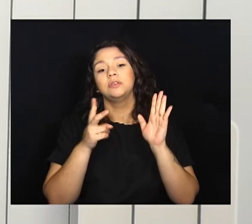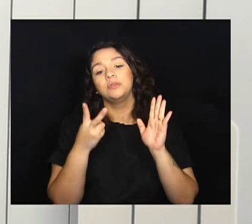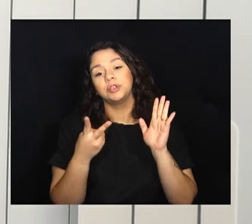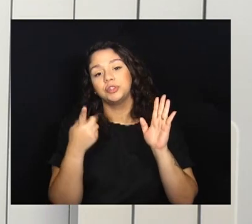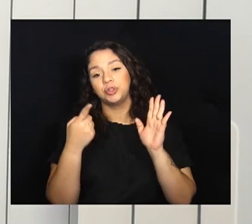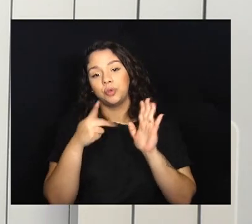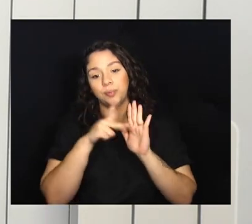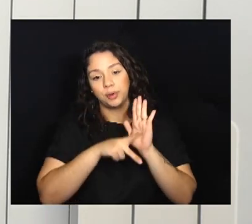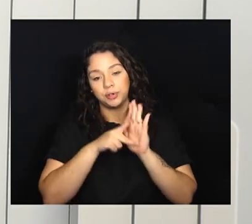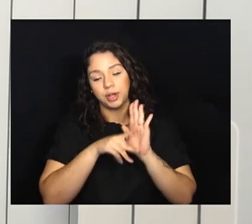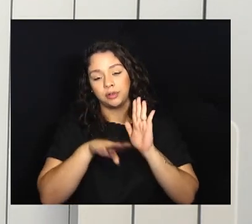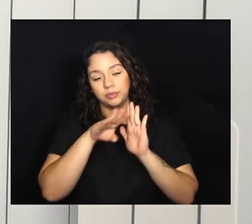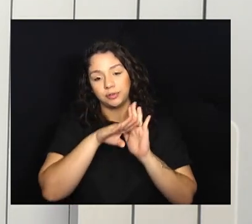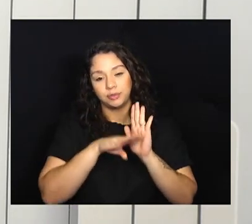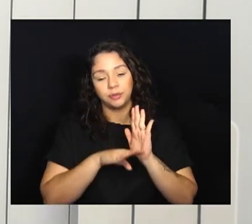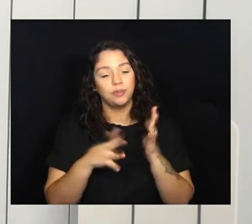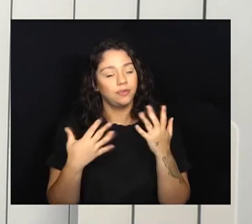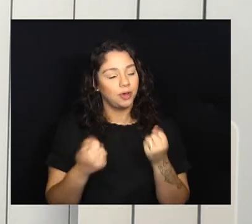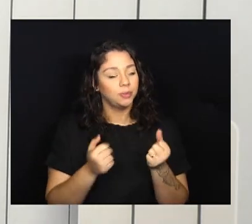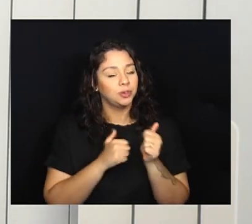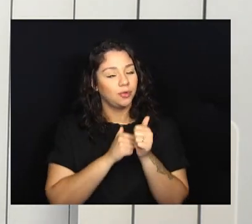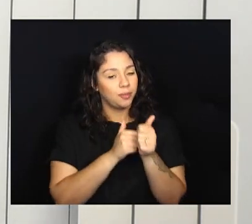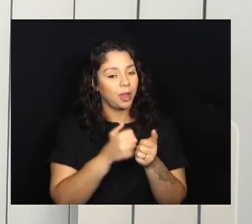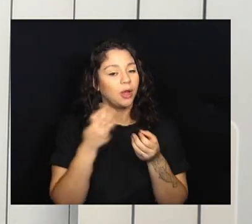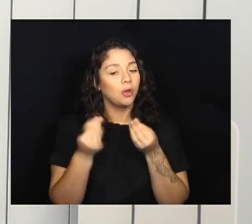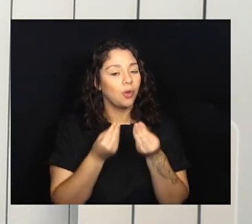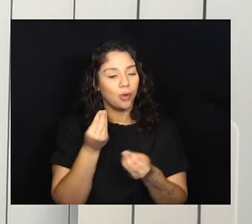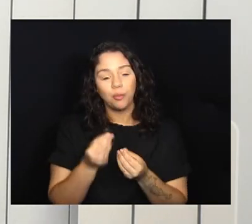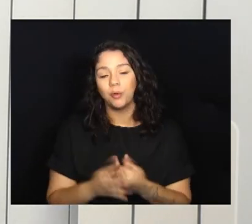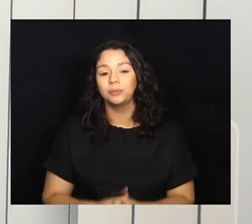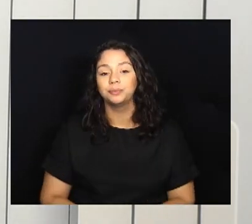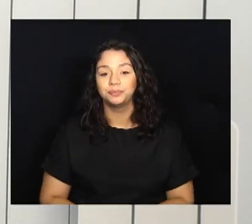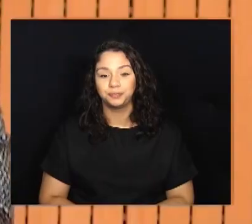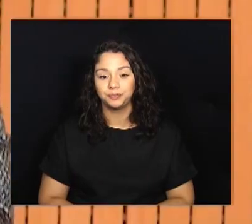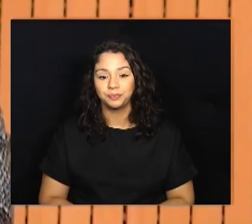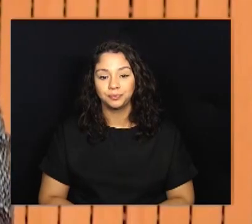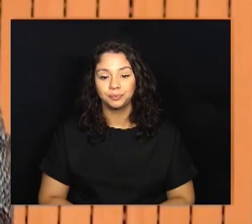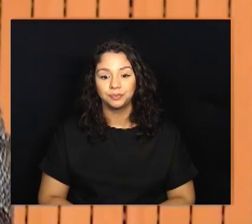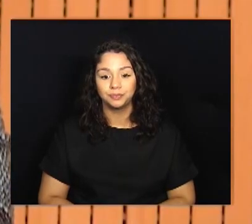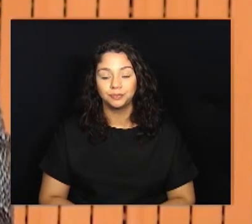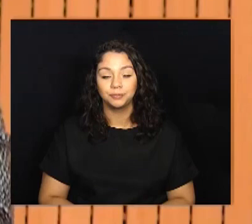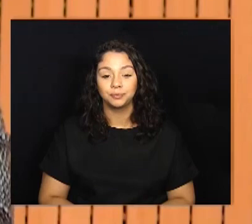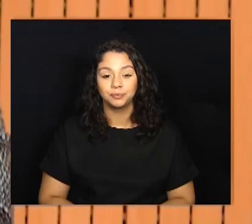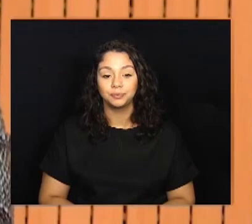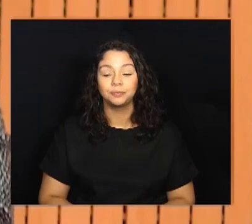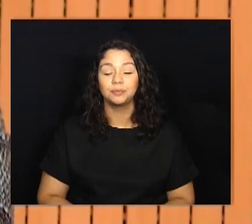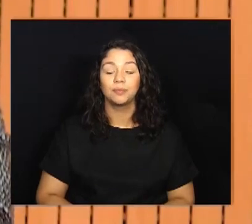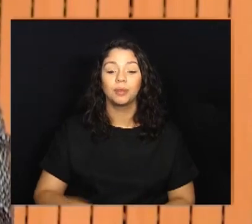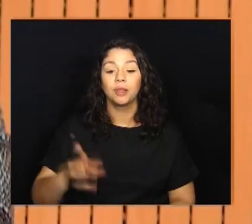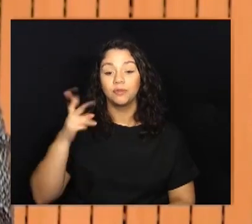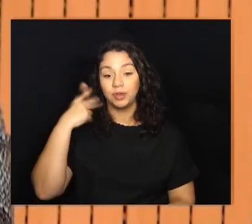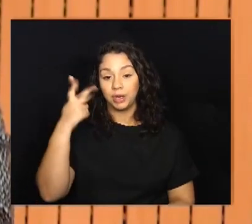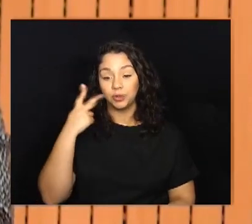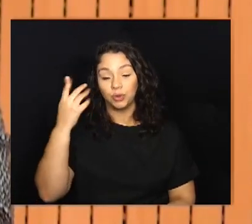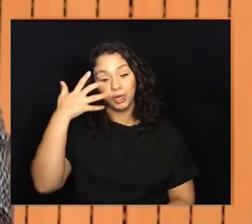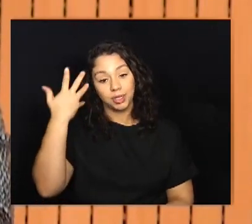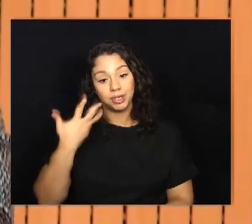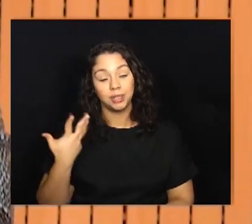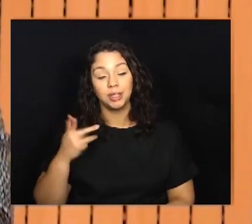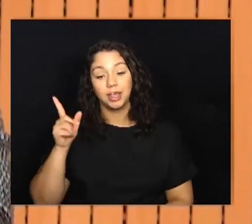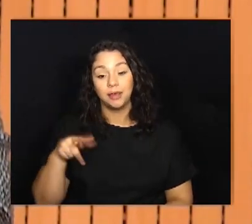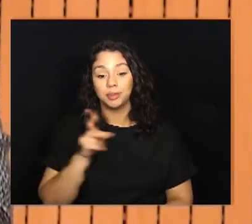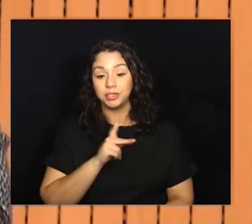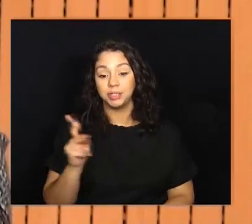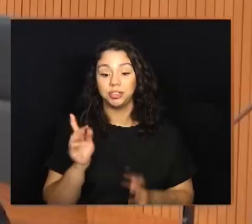estavam na pauta. Acompanhe como foi. A vereadora Guida Calisto, presidente da